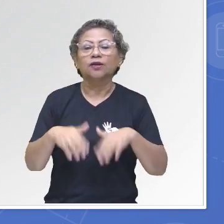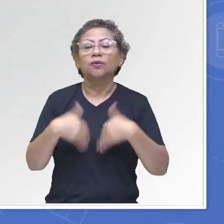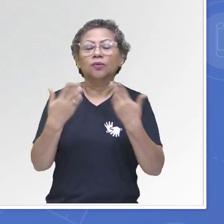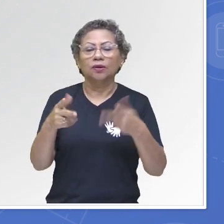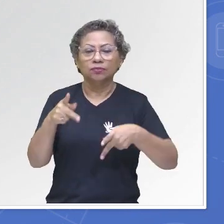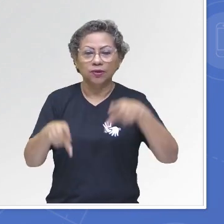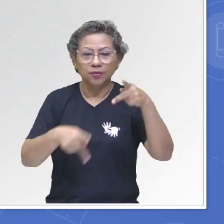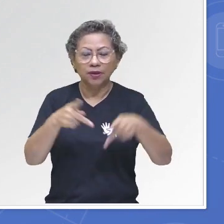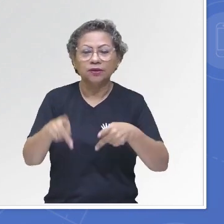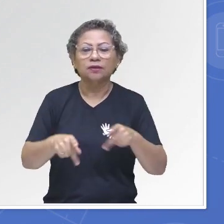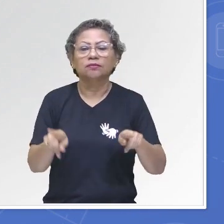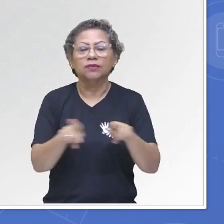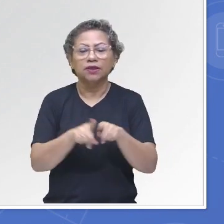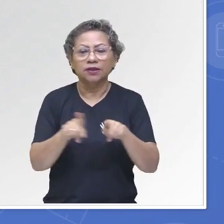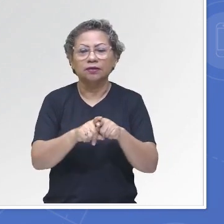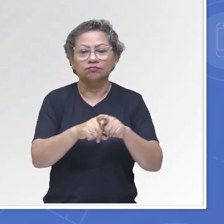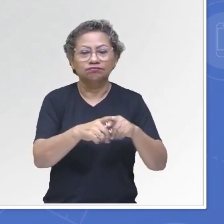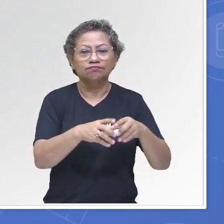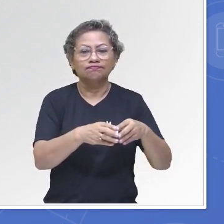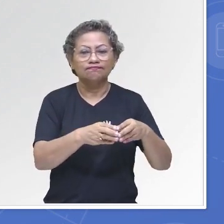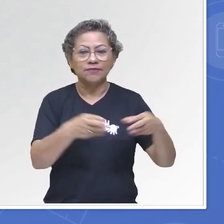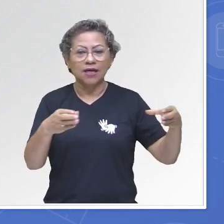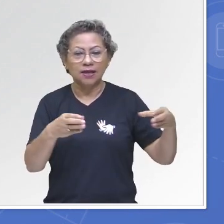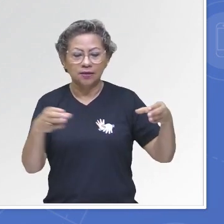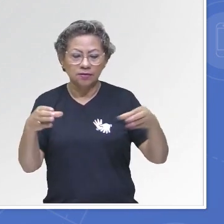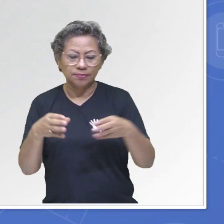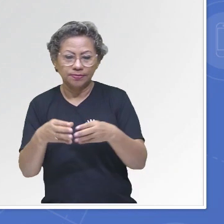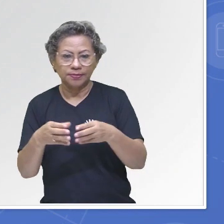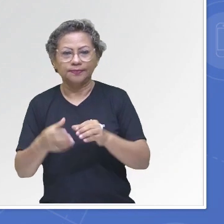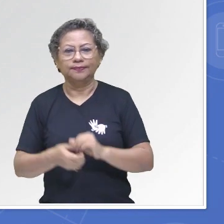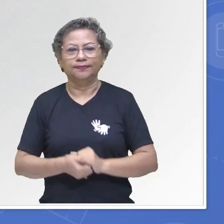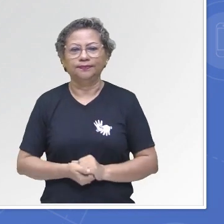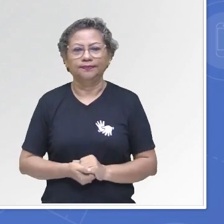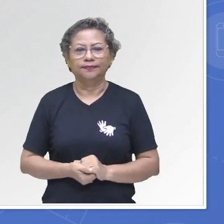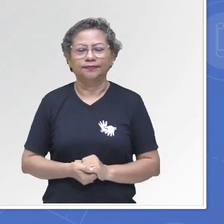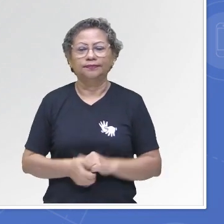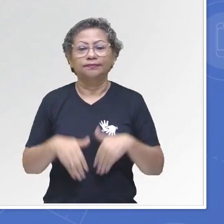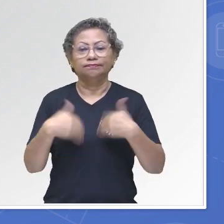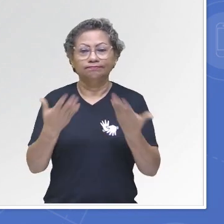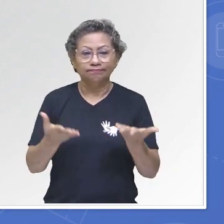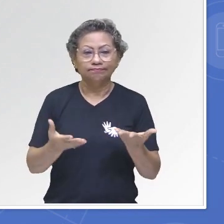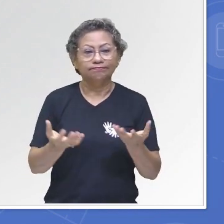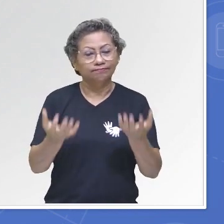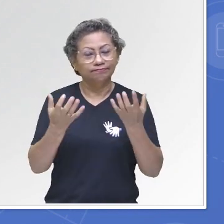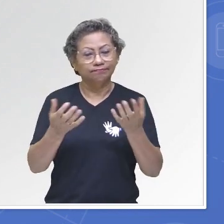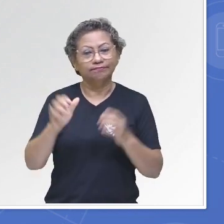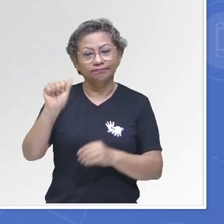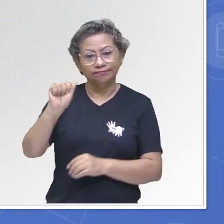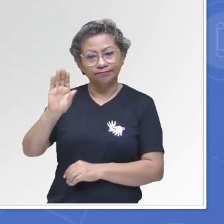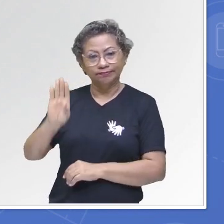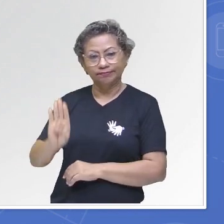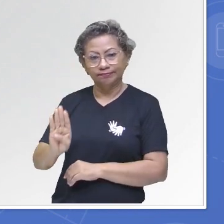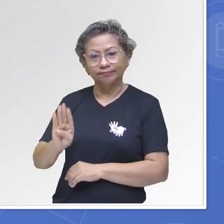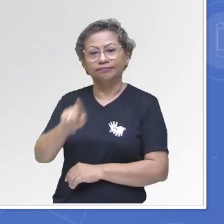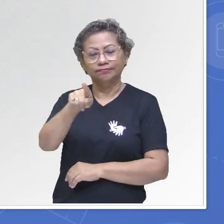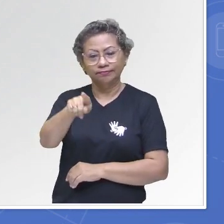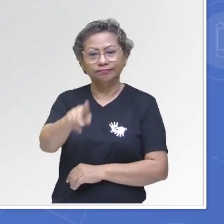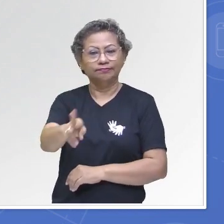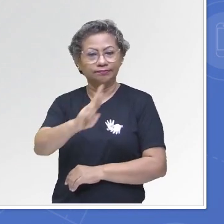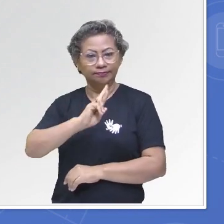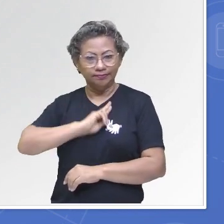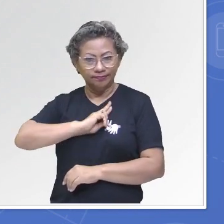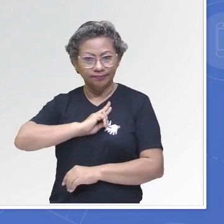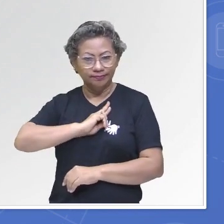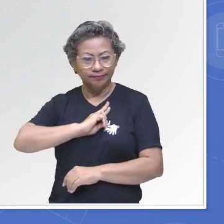amostra, tá bom? Vamos passar aí para a próxima? Tá aí, população e amostra, você vai determinar então quais